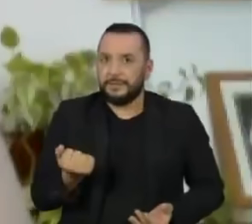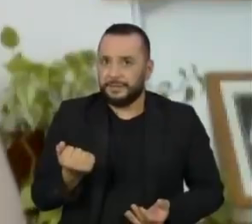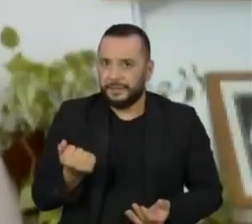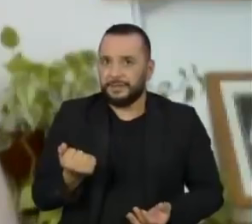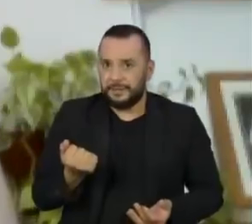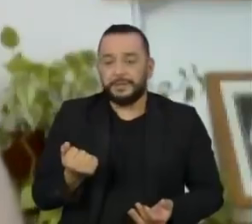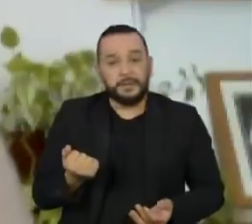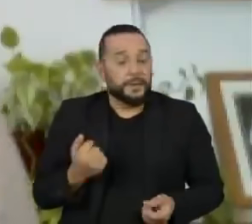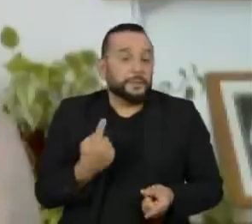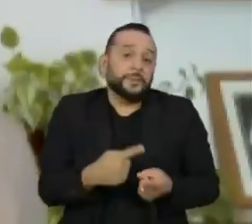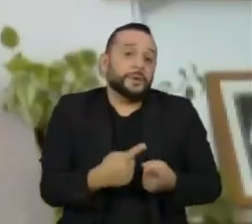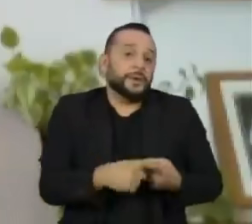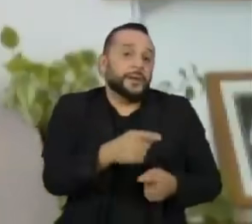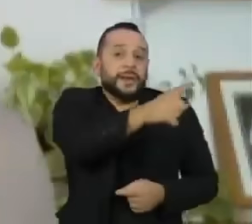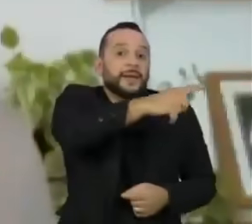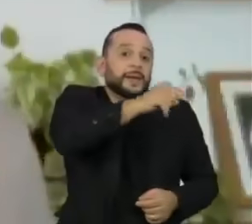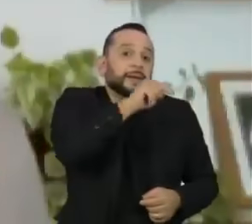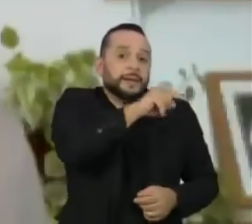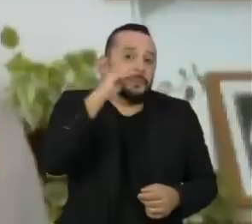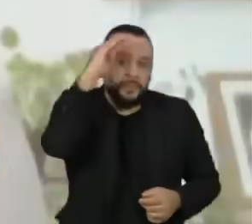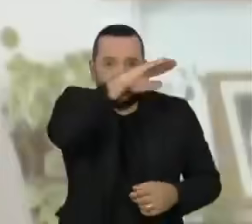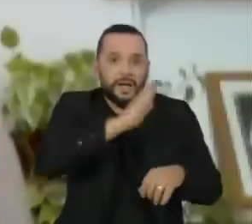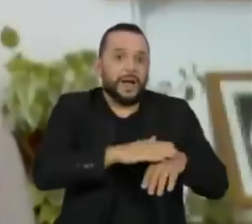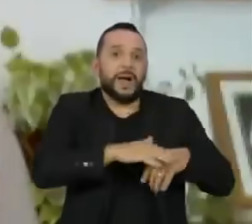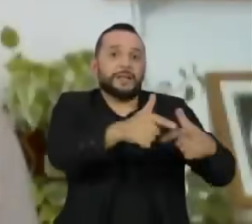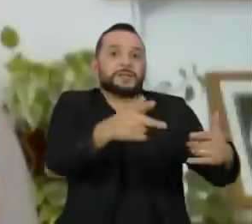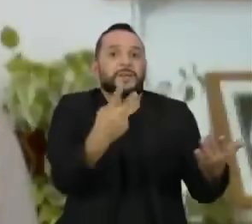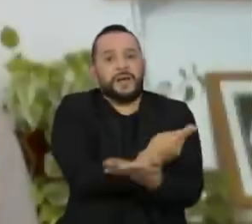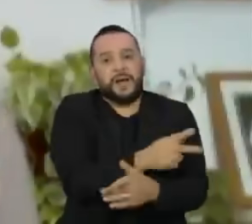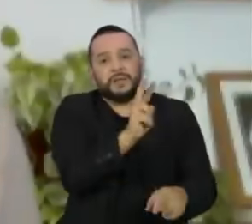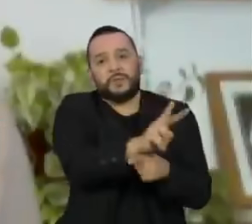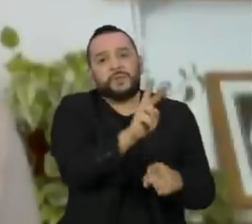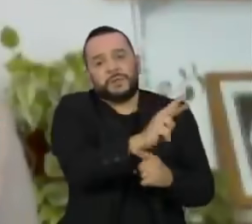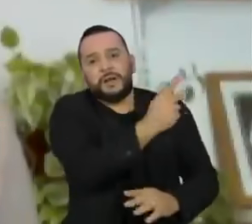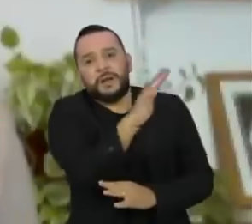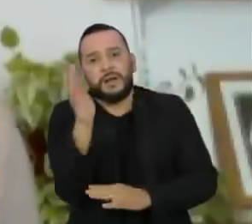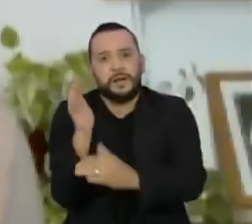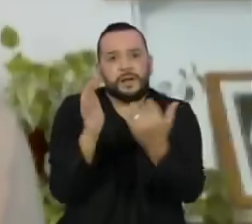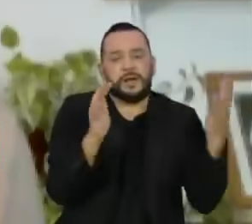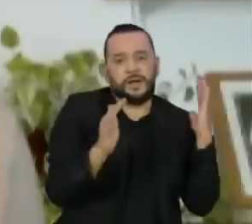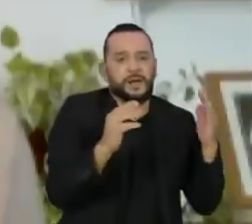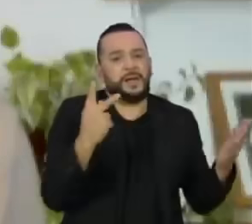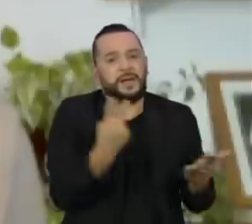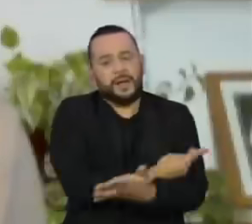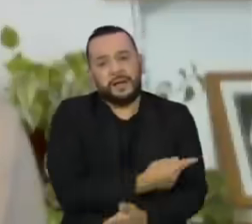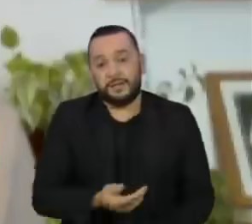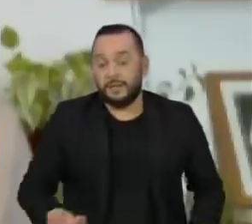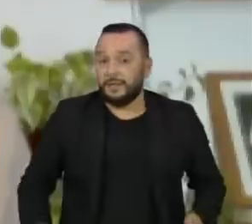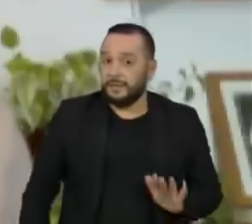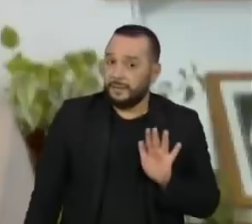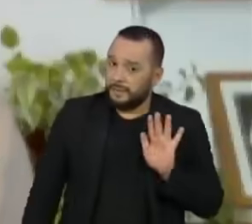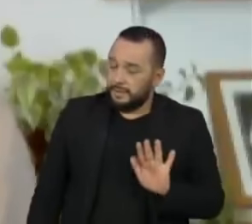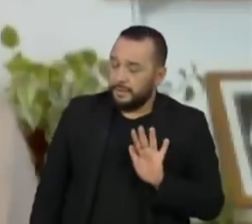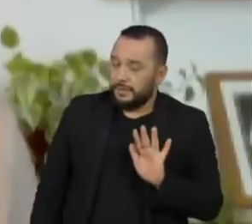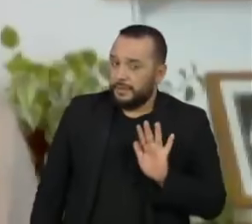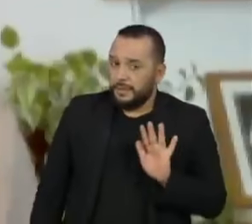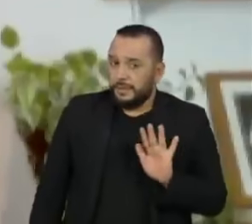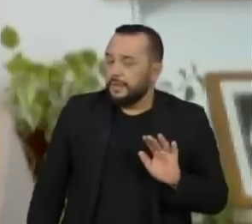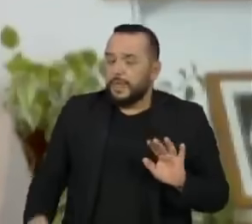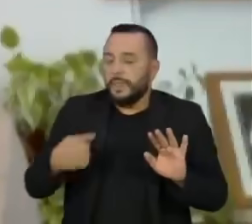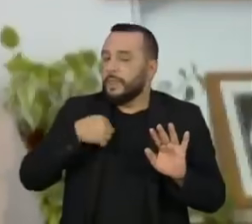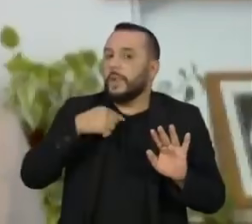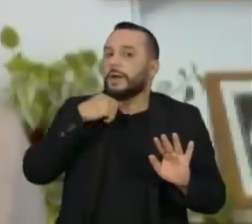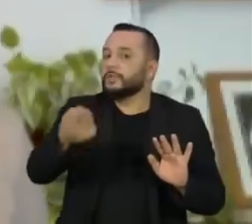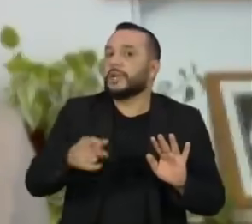e a política pública atrelada ao Fundo Amazônia. É um exemplo bom para a gente dar de que não